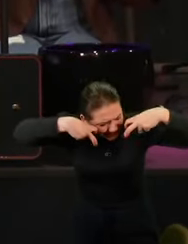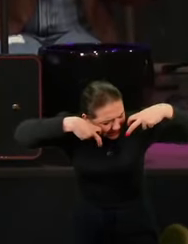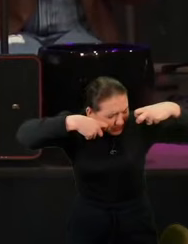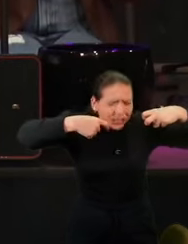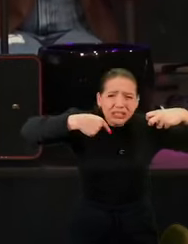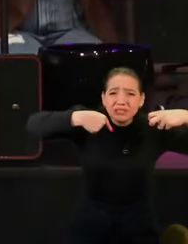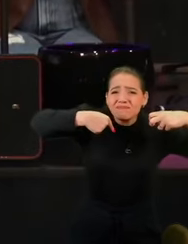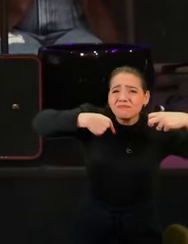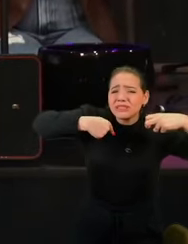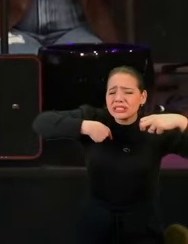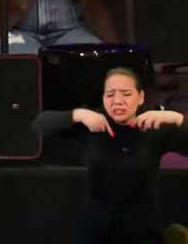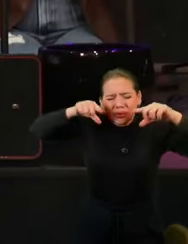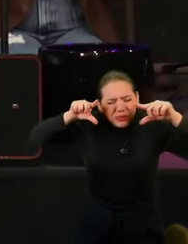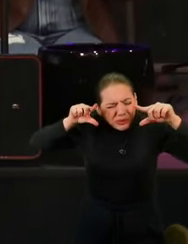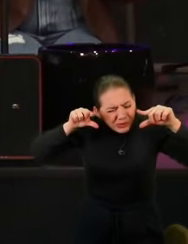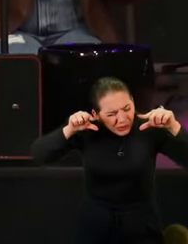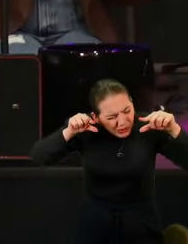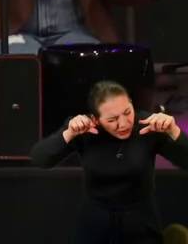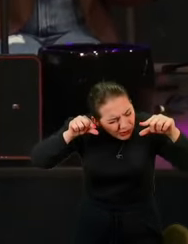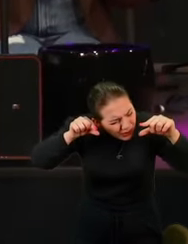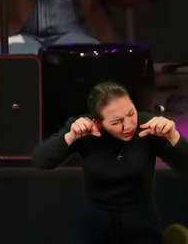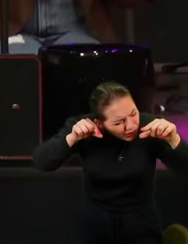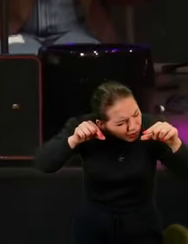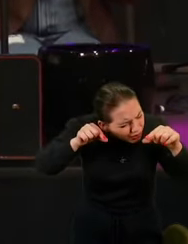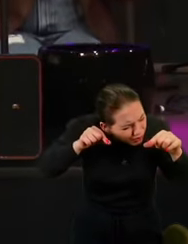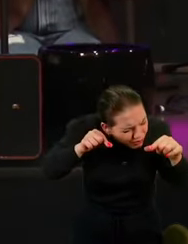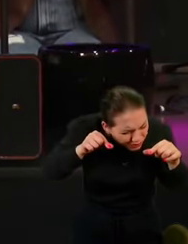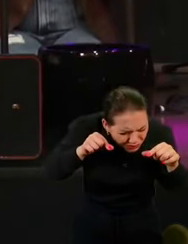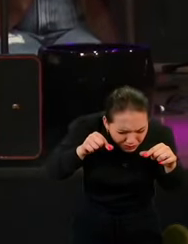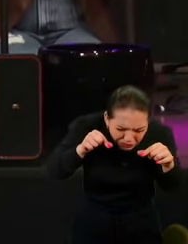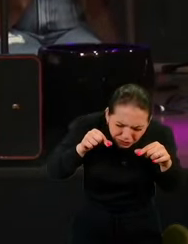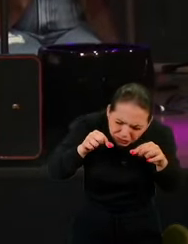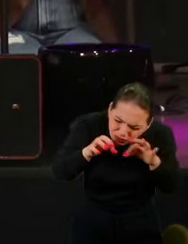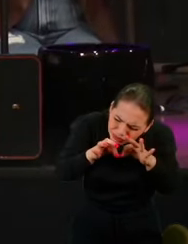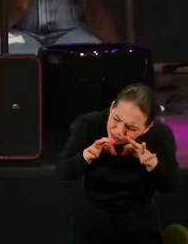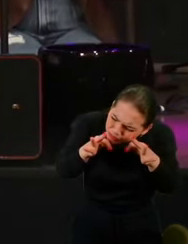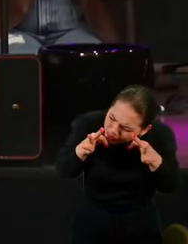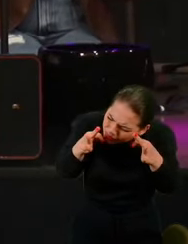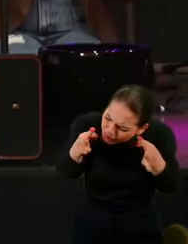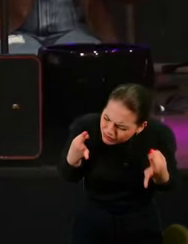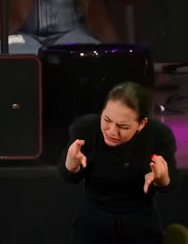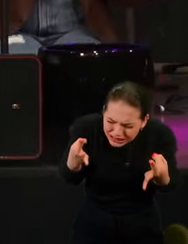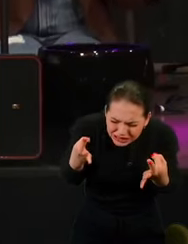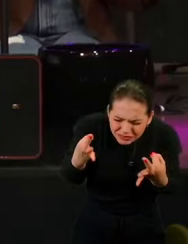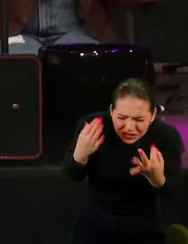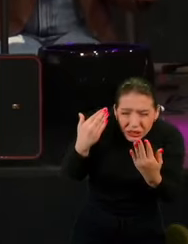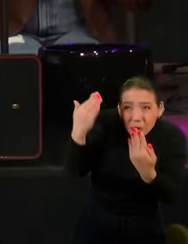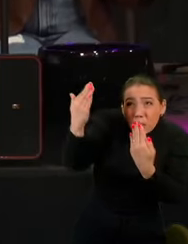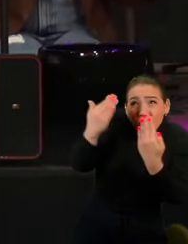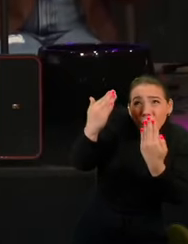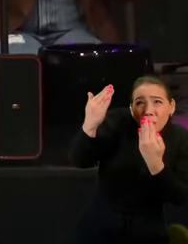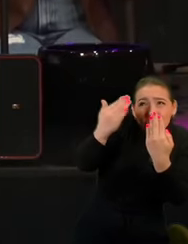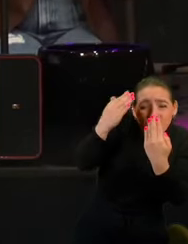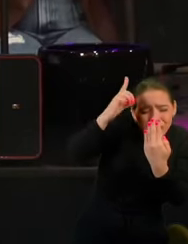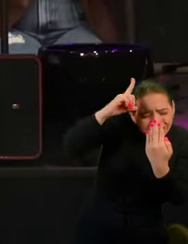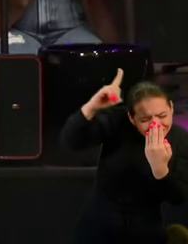Nós reconhecemos, Senhor, o quão pequenos somos diante de ti.